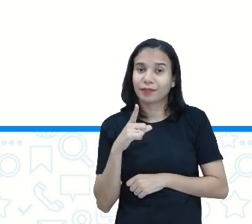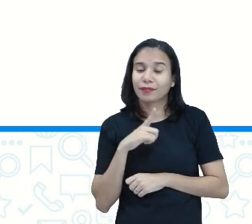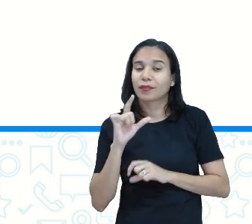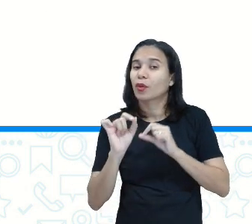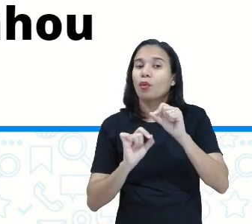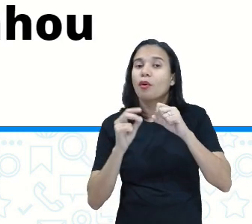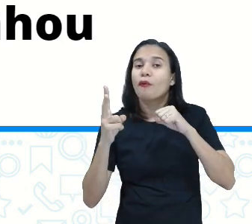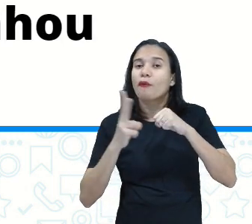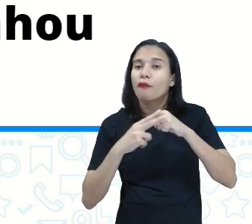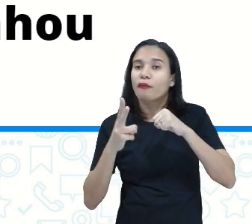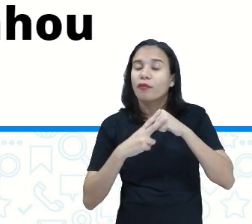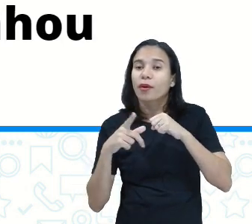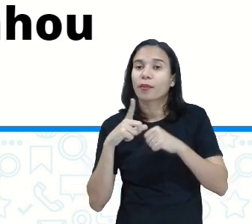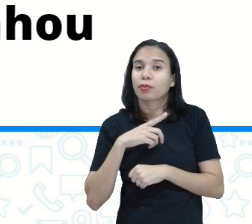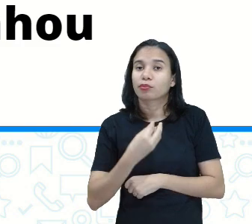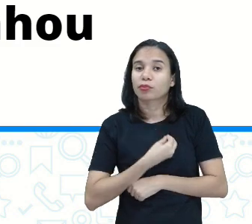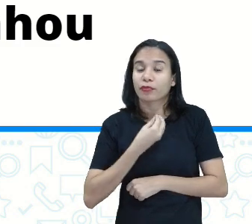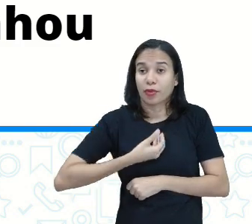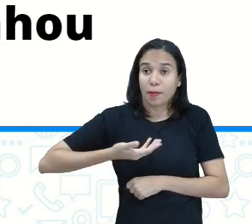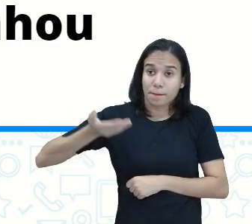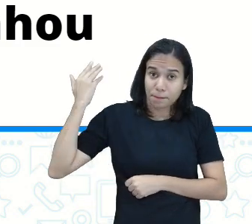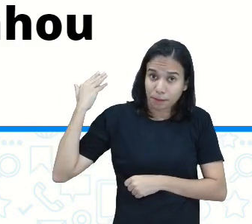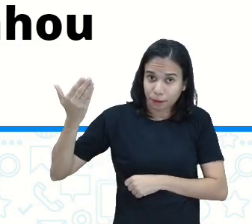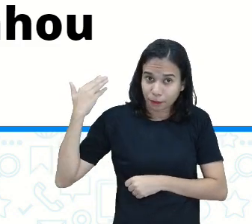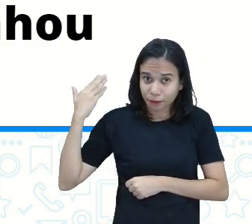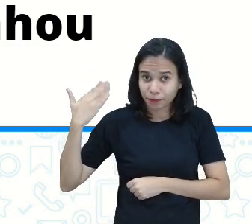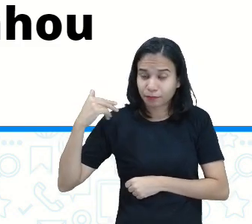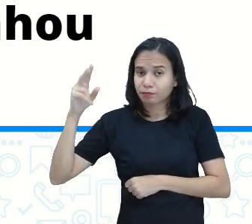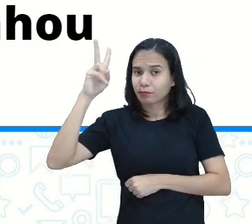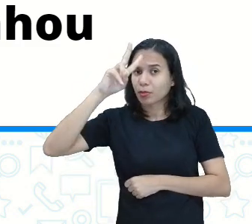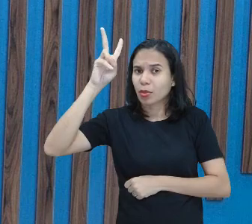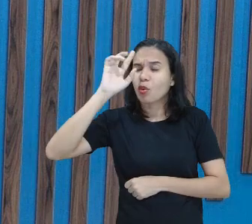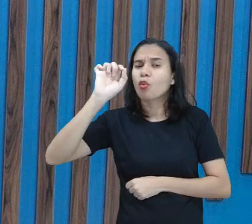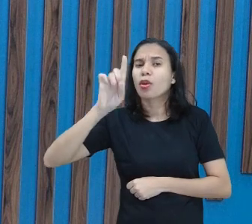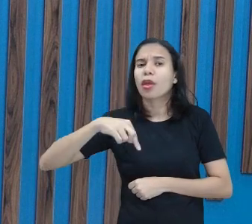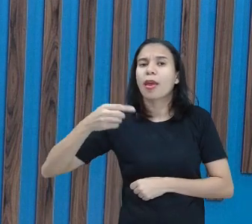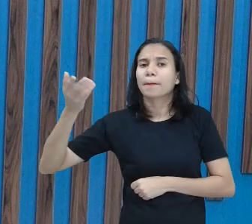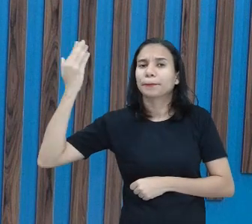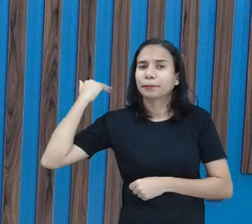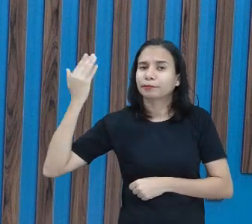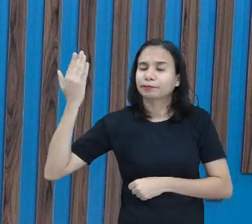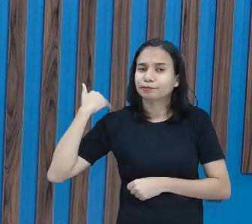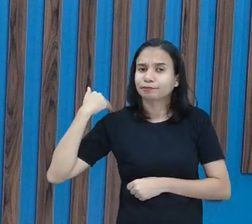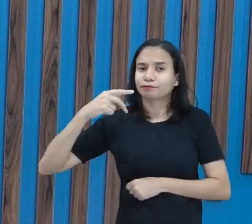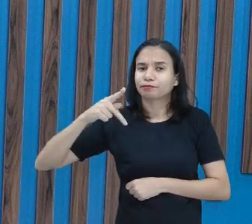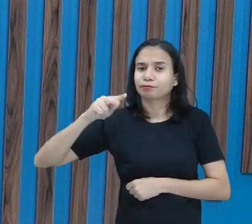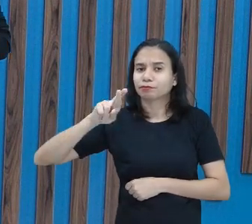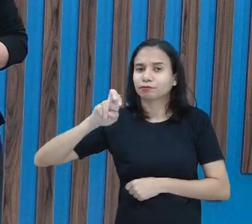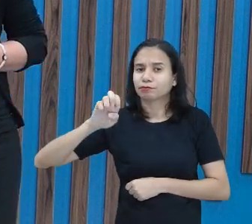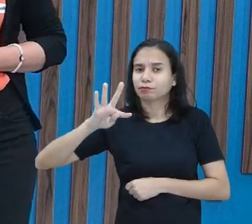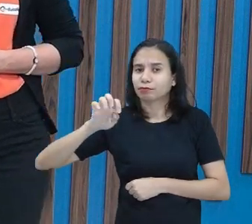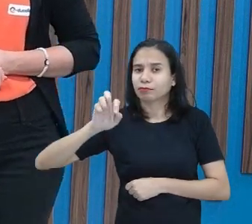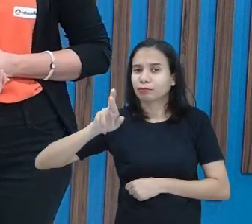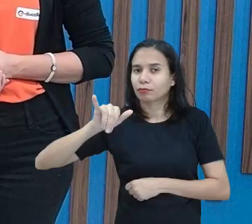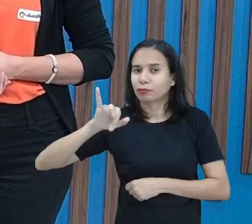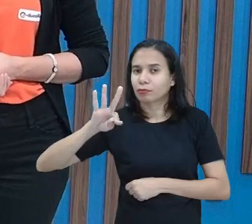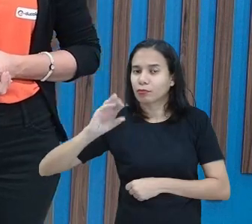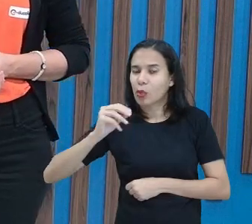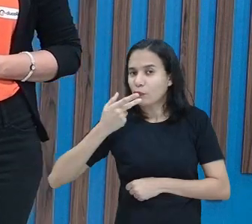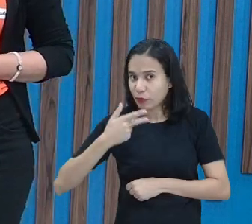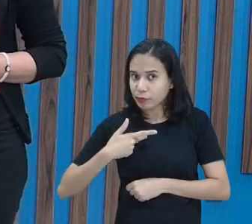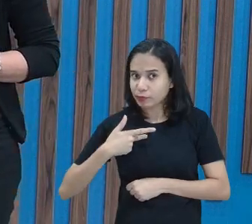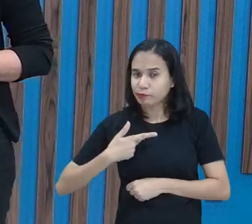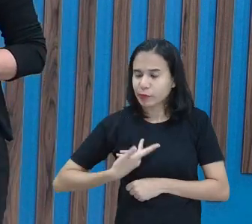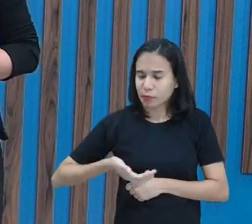Quais verbos estão no pretérito? Você lembra o que é pretérito? Samara, o que é pretérito? Fala para mim.